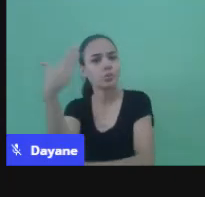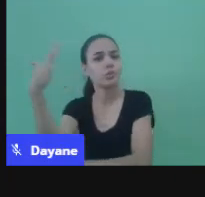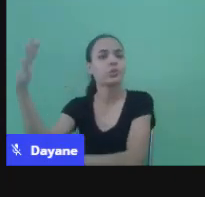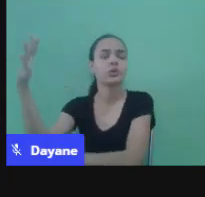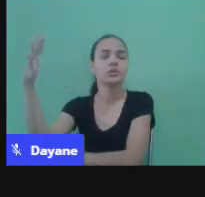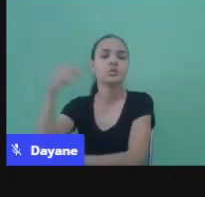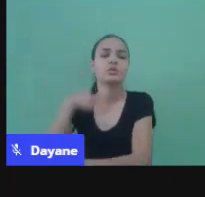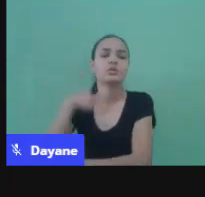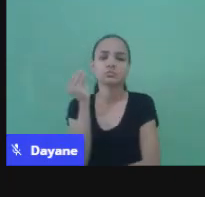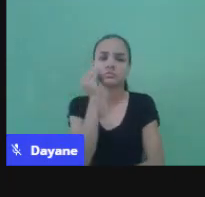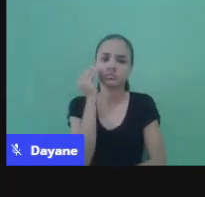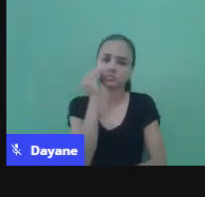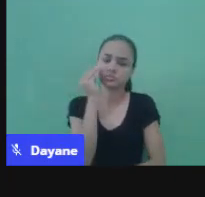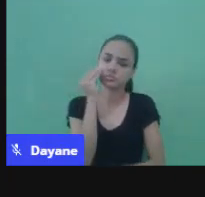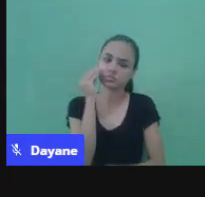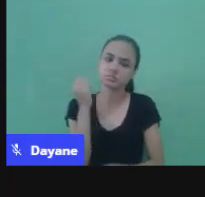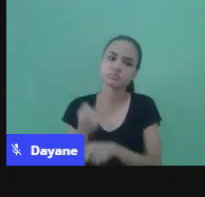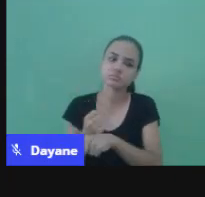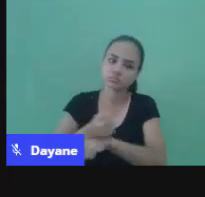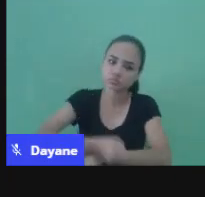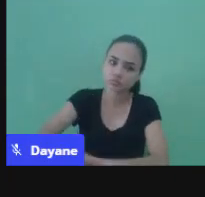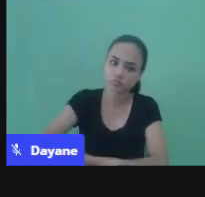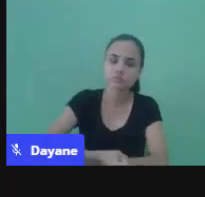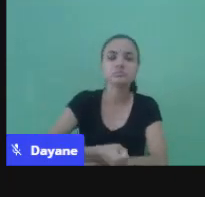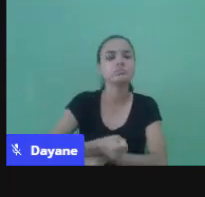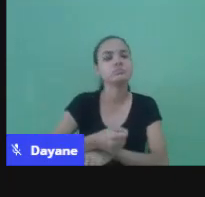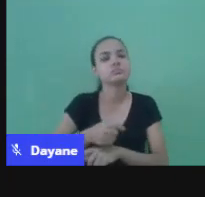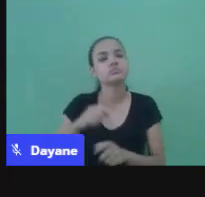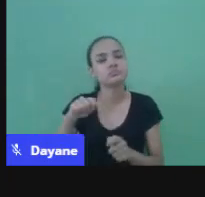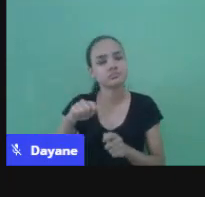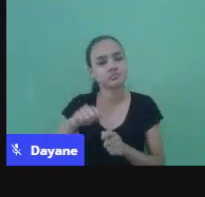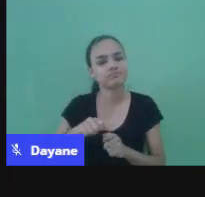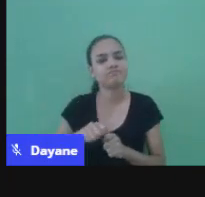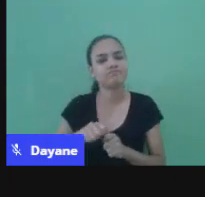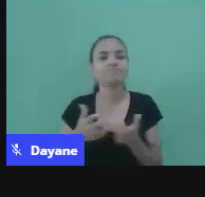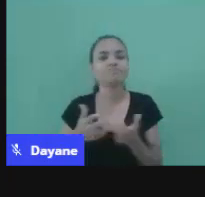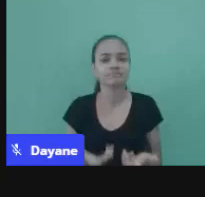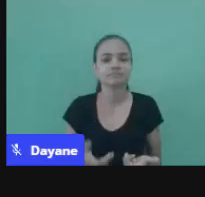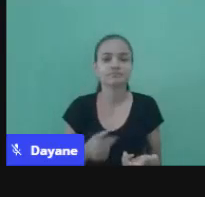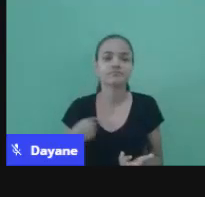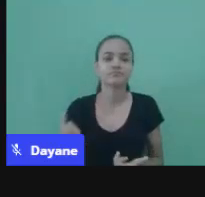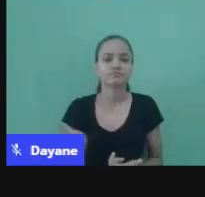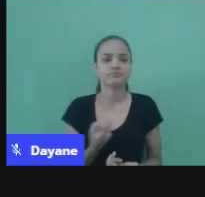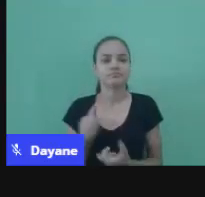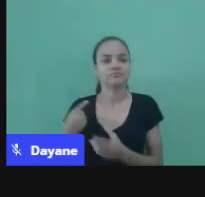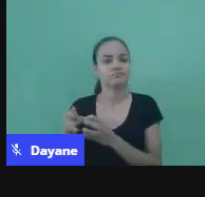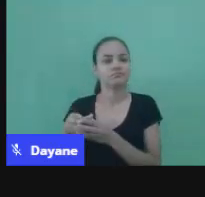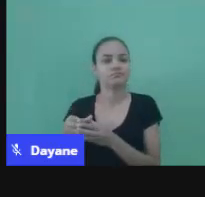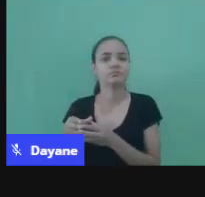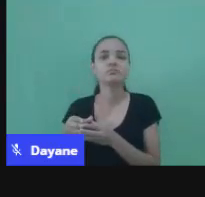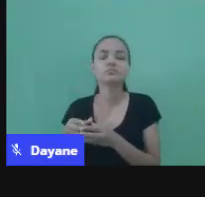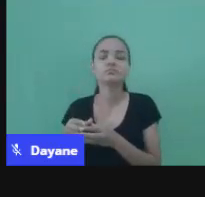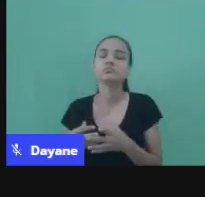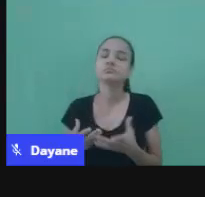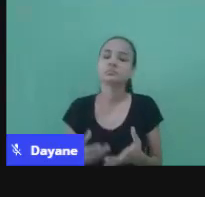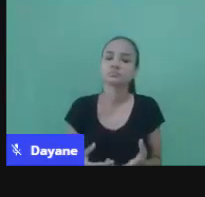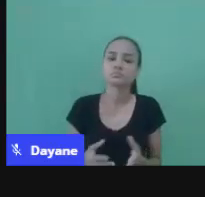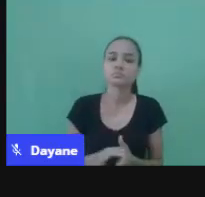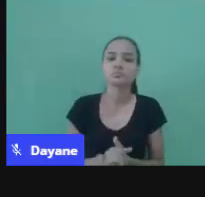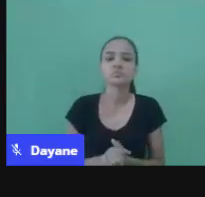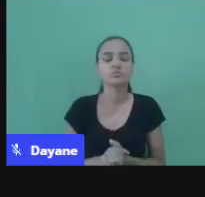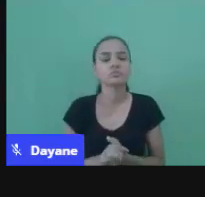por exemplo, no projeto Bandeiras e Rodovias, aqui é o exemplo com a Fazenda Quatro Irmãos, onde a gente